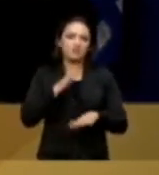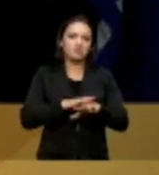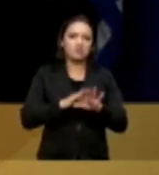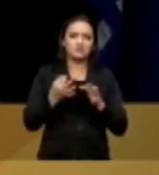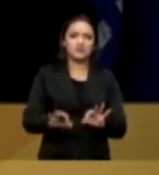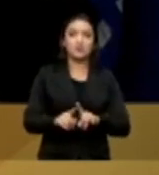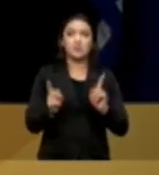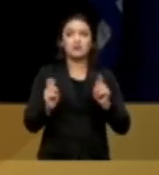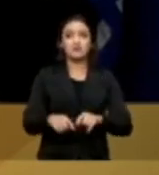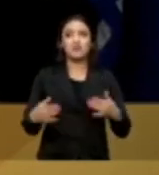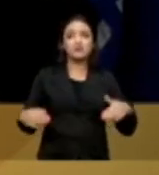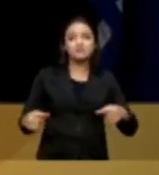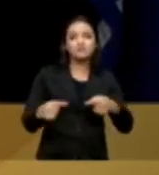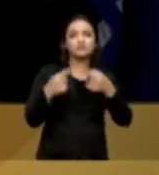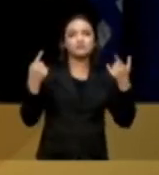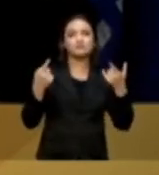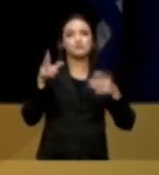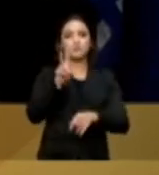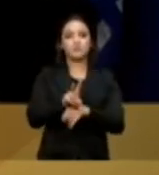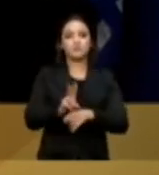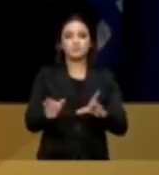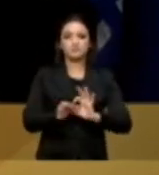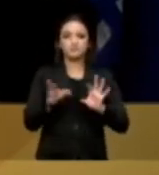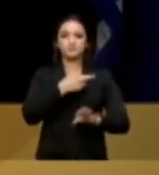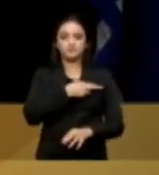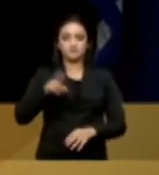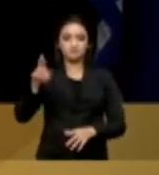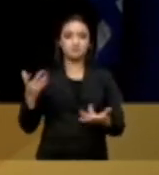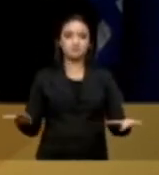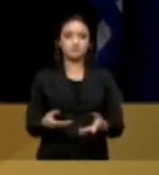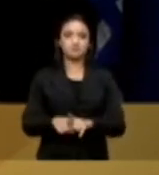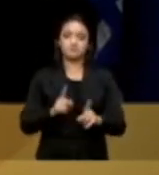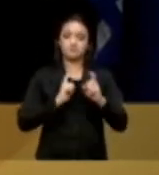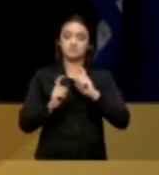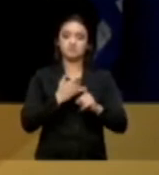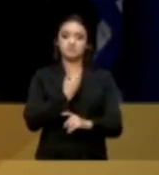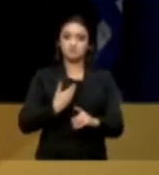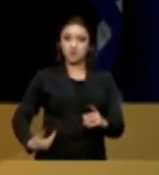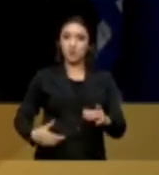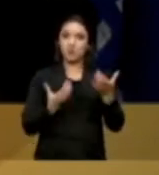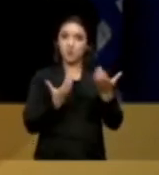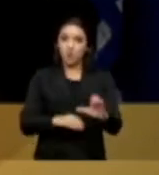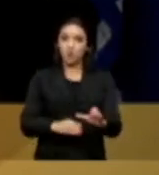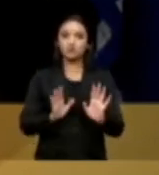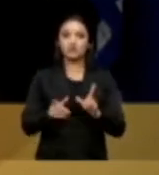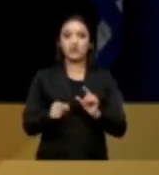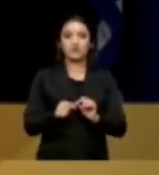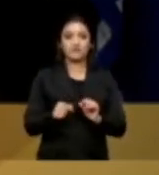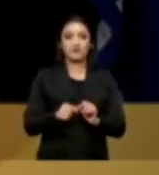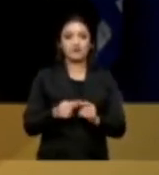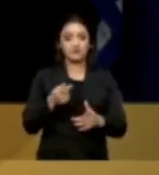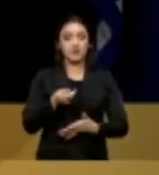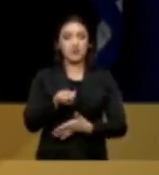liberdade religiosa. Ainda no caso aqui em julgamento, a administração do concurso estabeleceu a realização